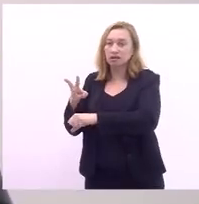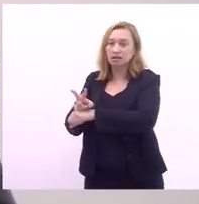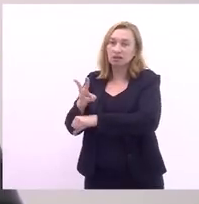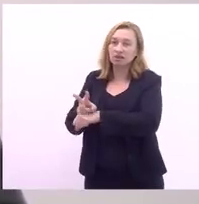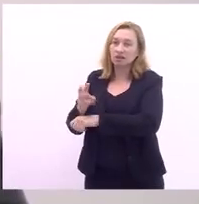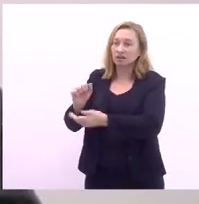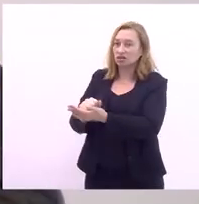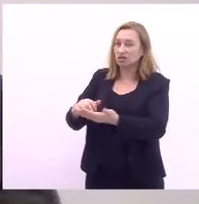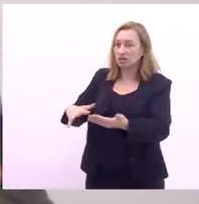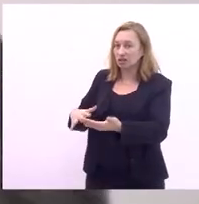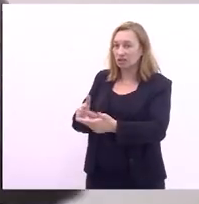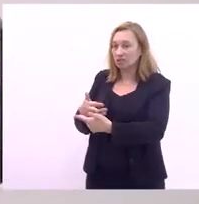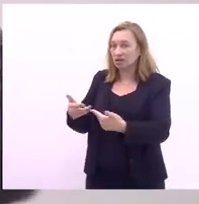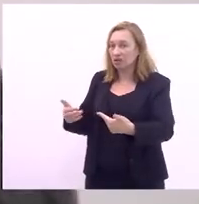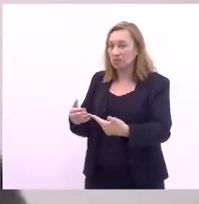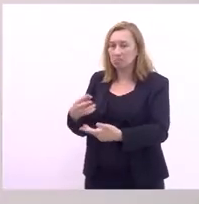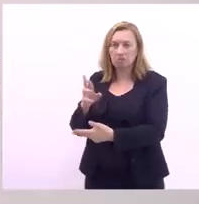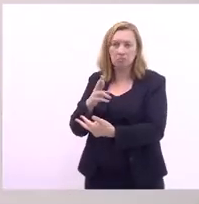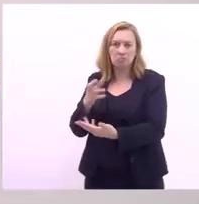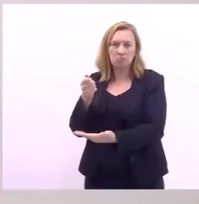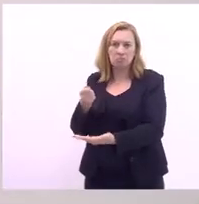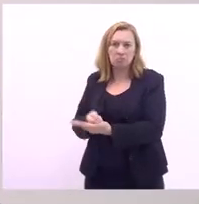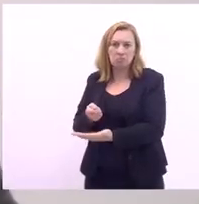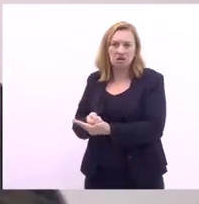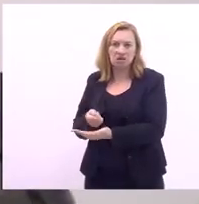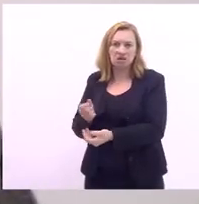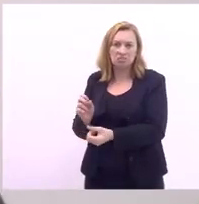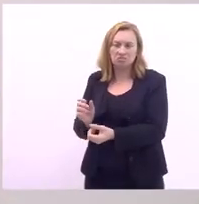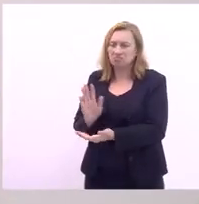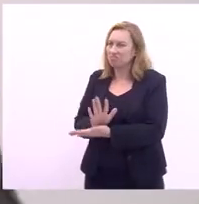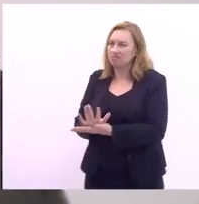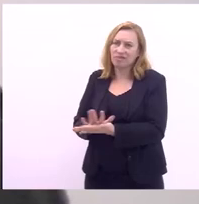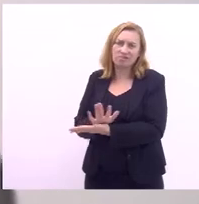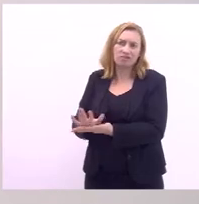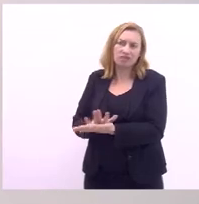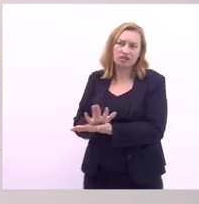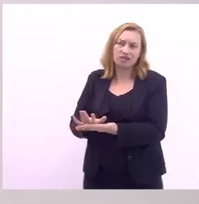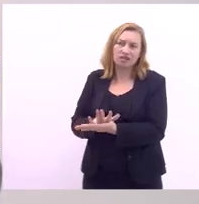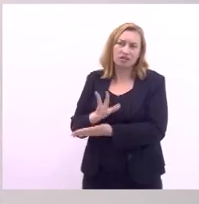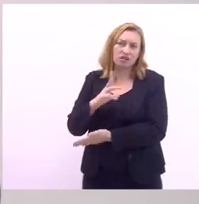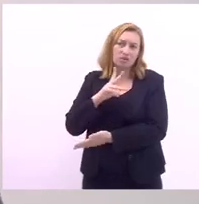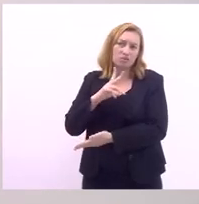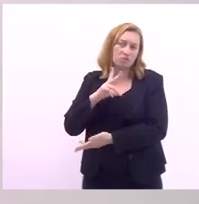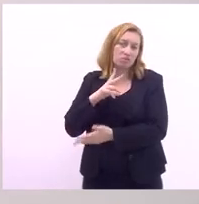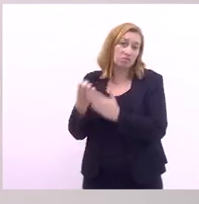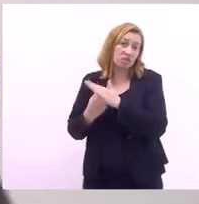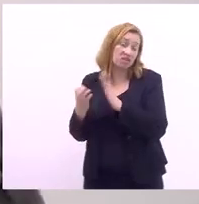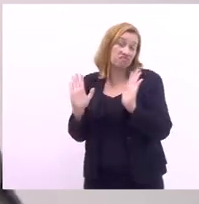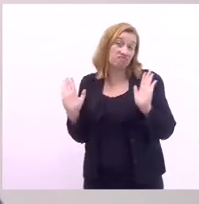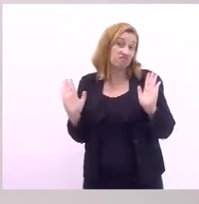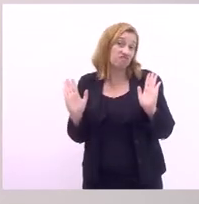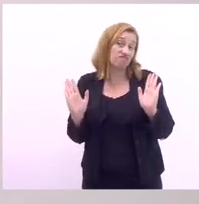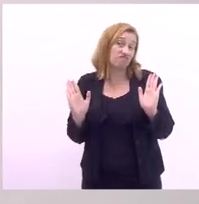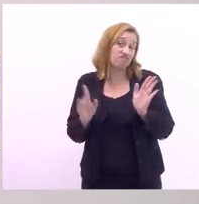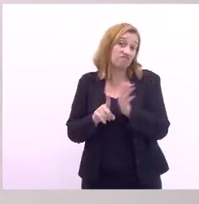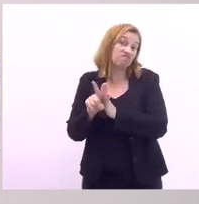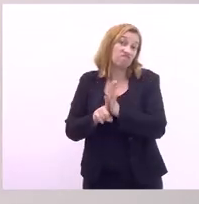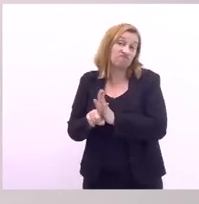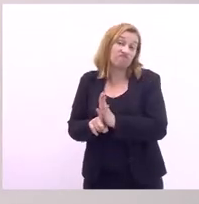da empresa, também não têm obrigação nenhuma, pô, com a própria empresa. Então,